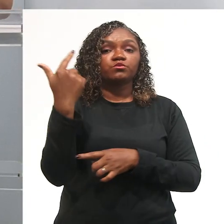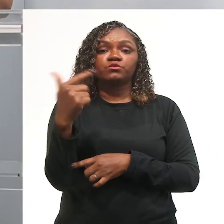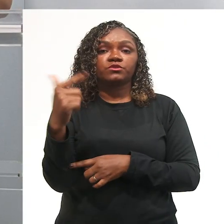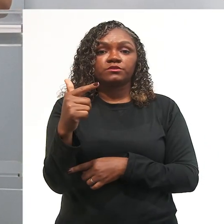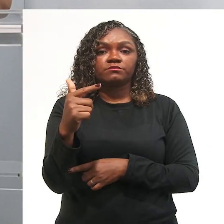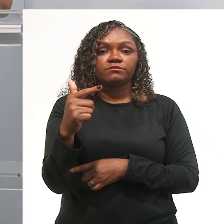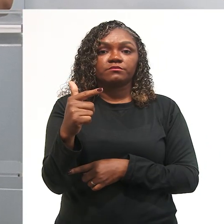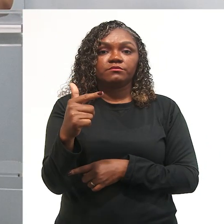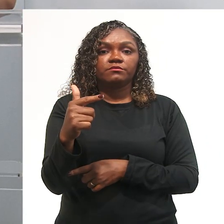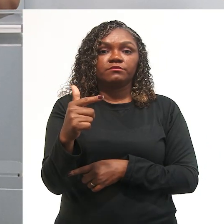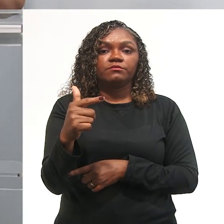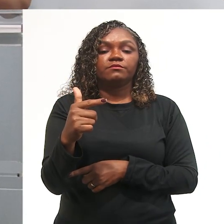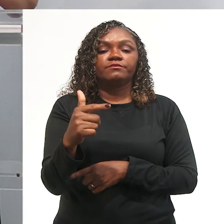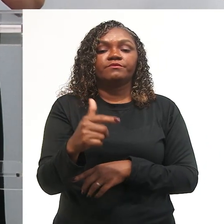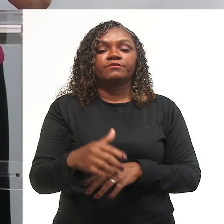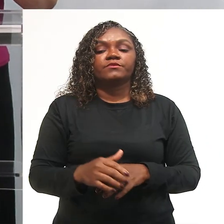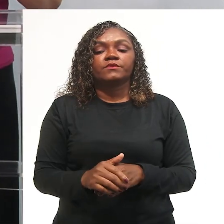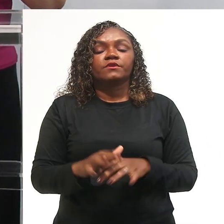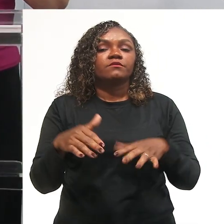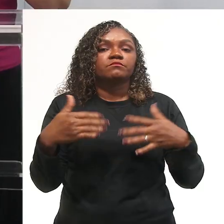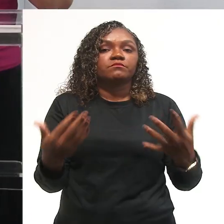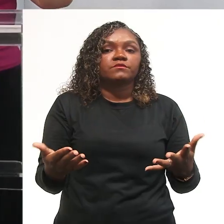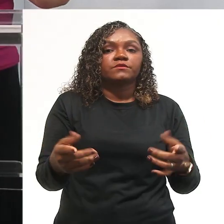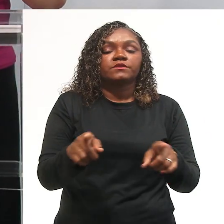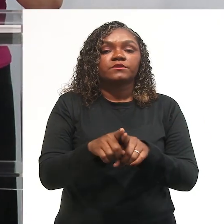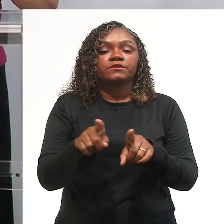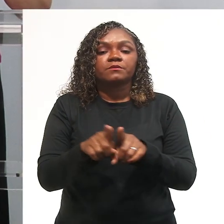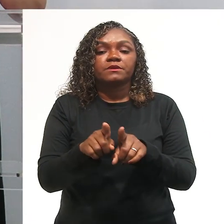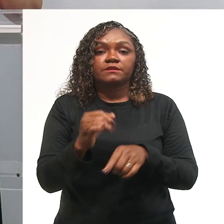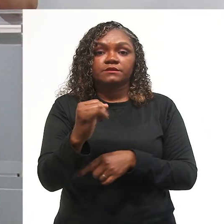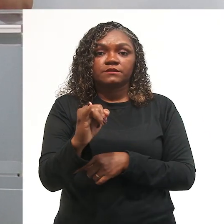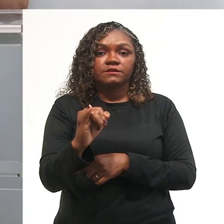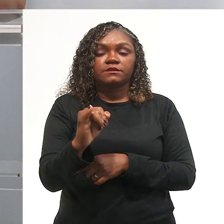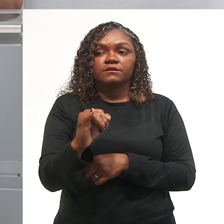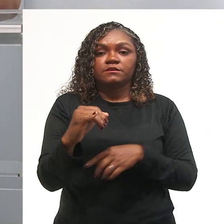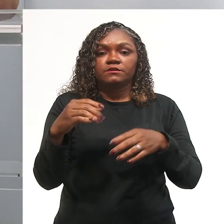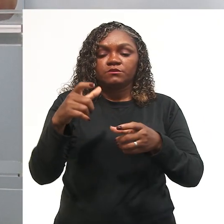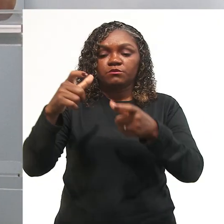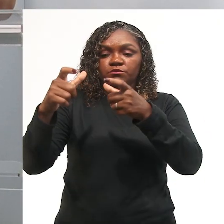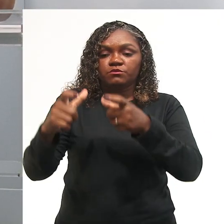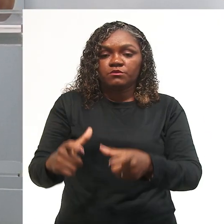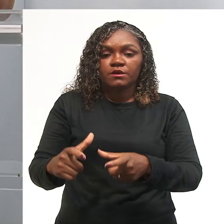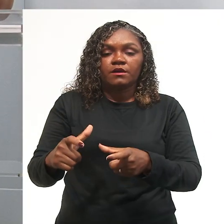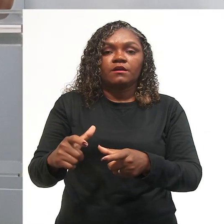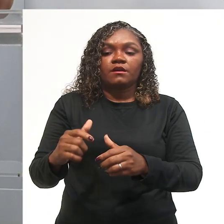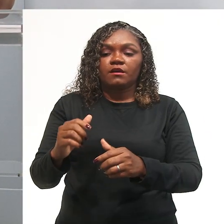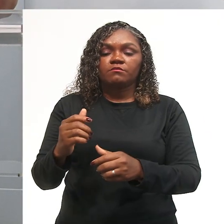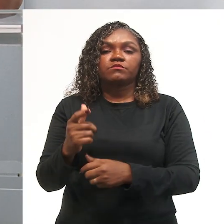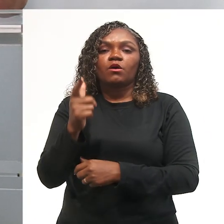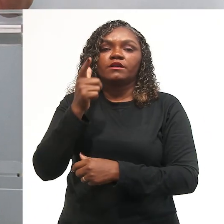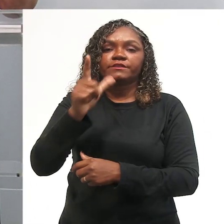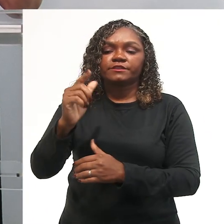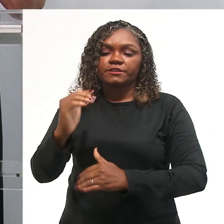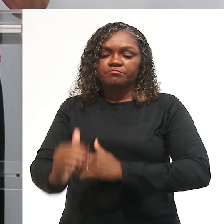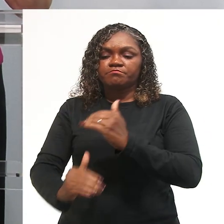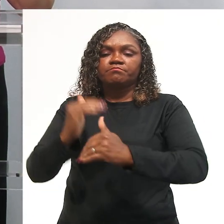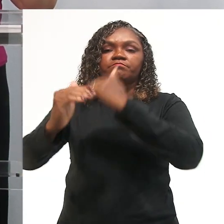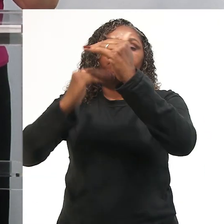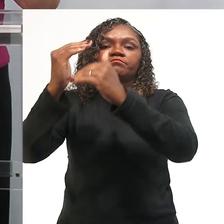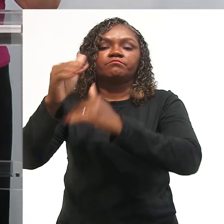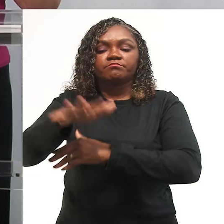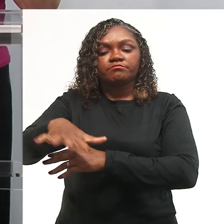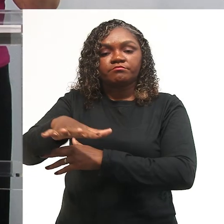existia, não havia. Se instalar em uma região e trazer progresso para aquela